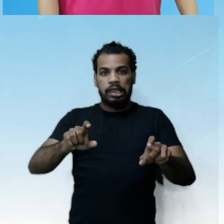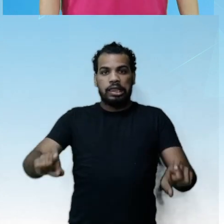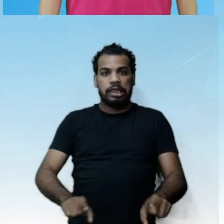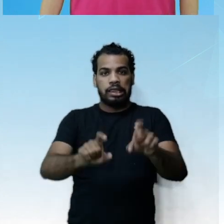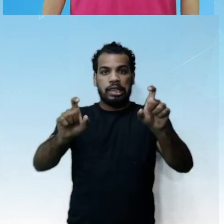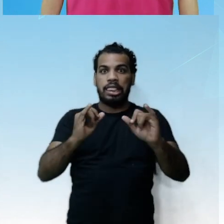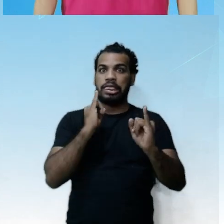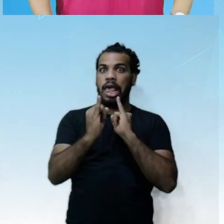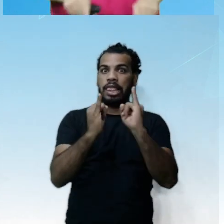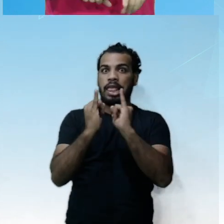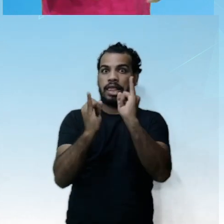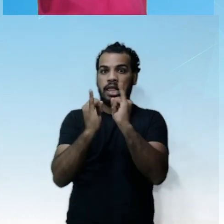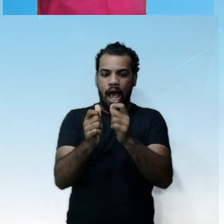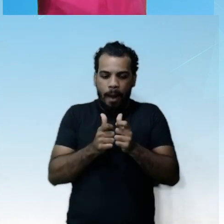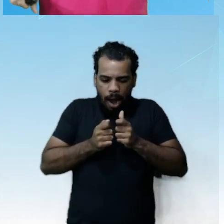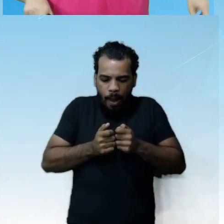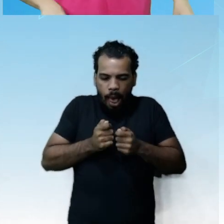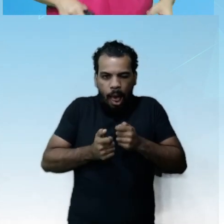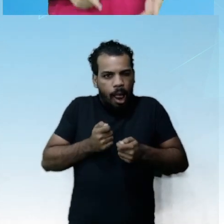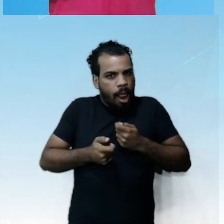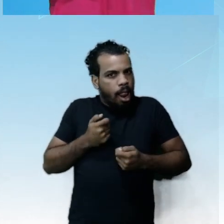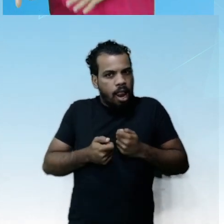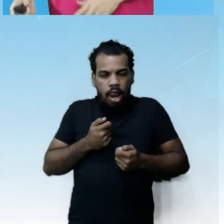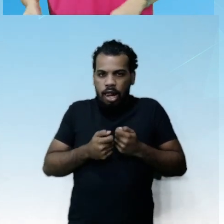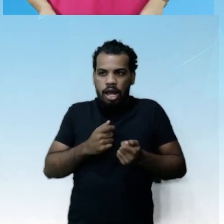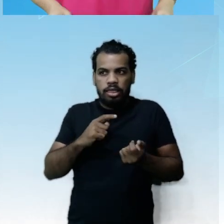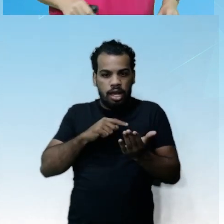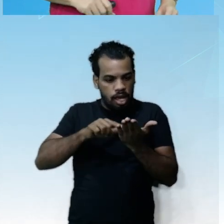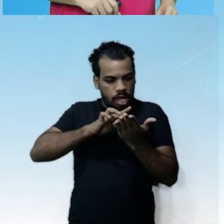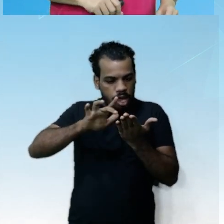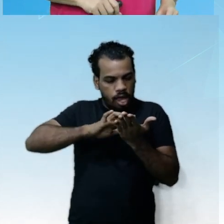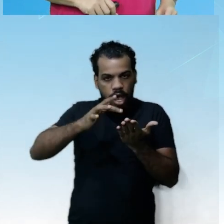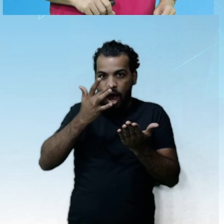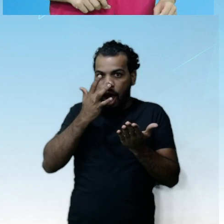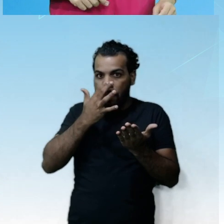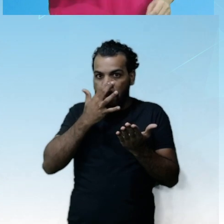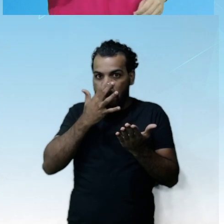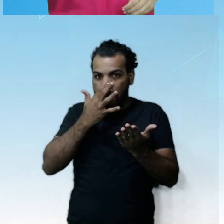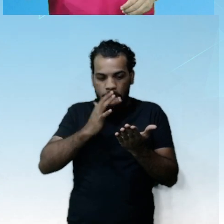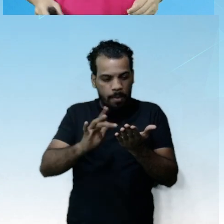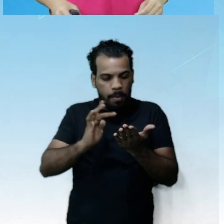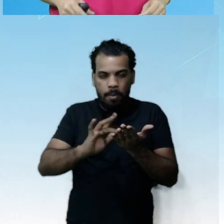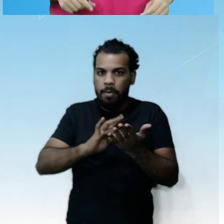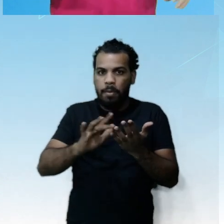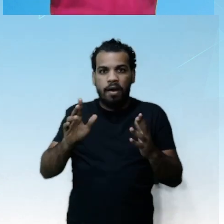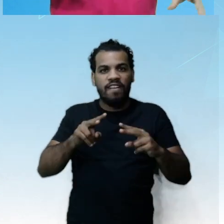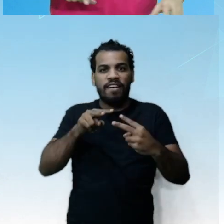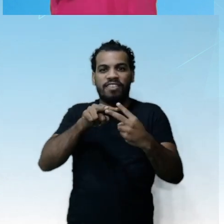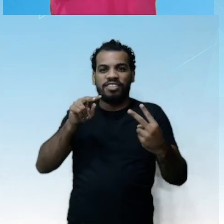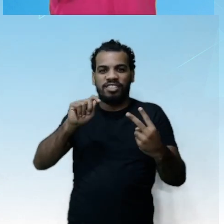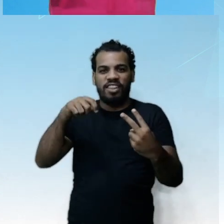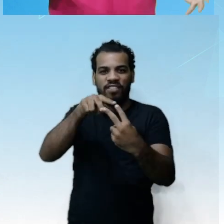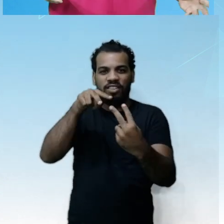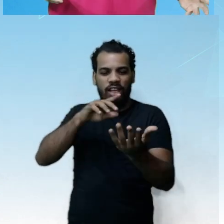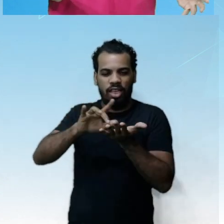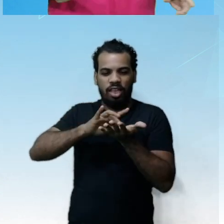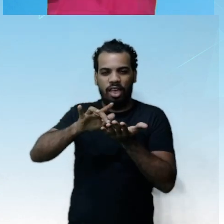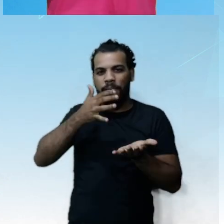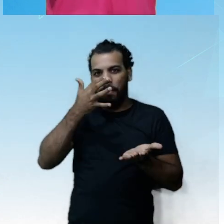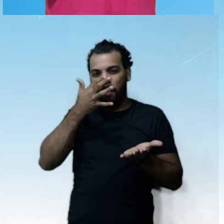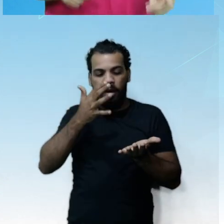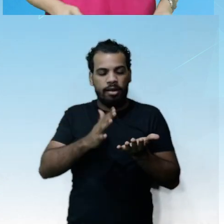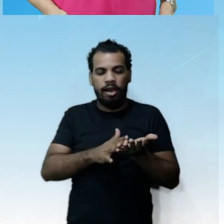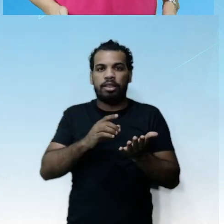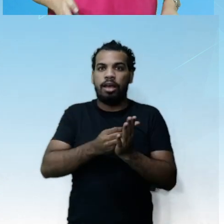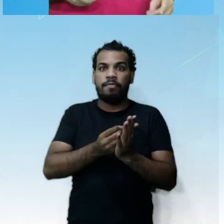ano, gostam tanto, está conectado. Então, os blogs, certo? O mundo virtual trouxe vários e